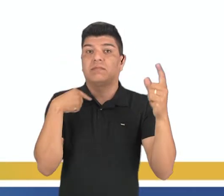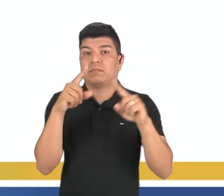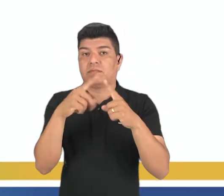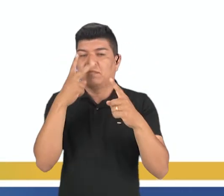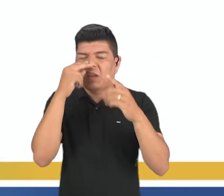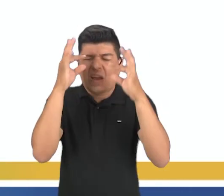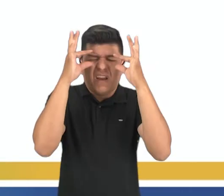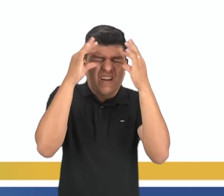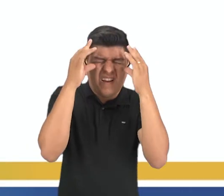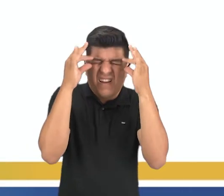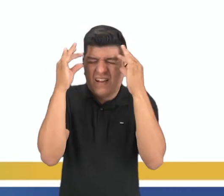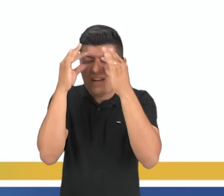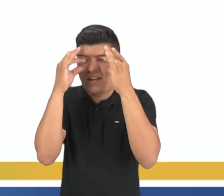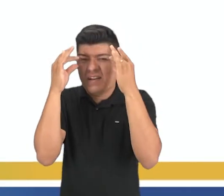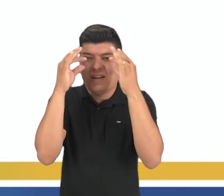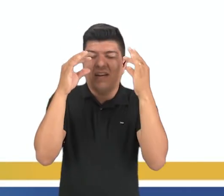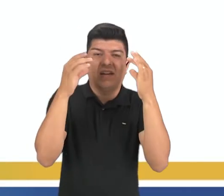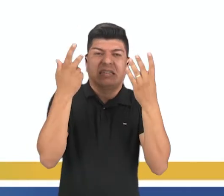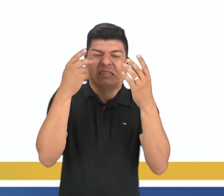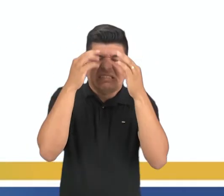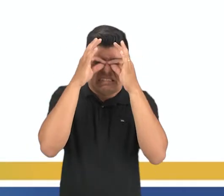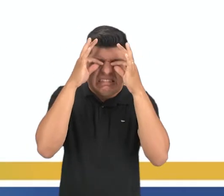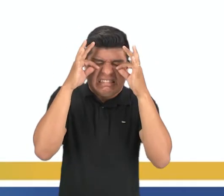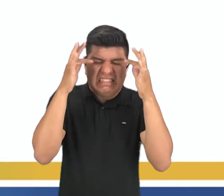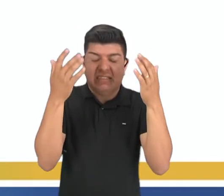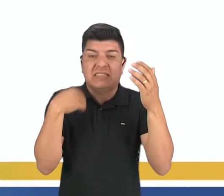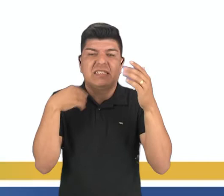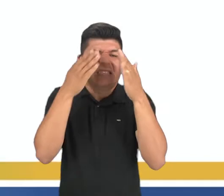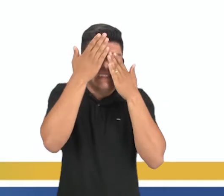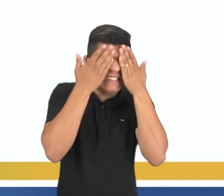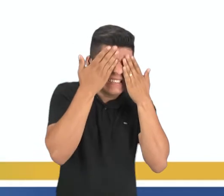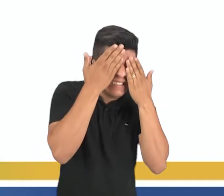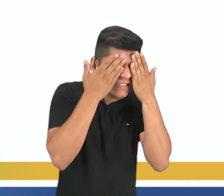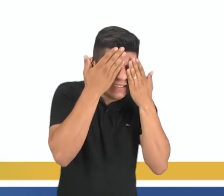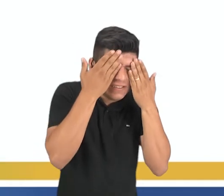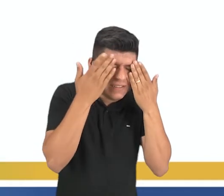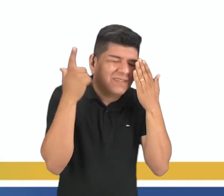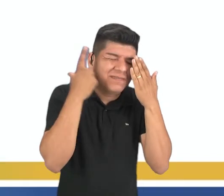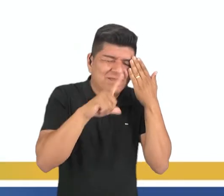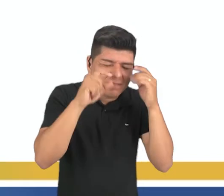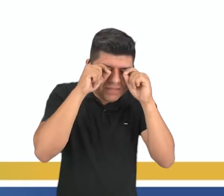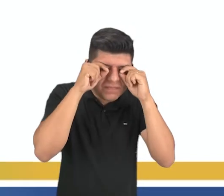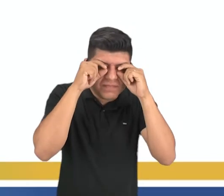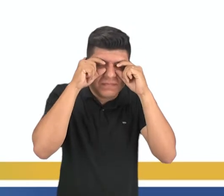estavam grudados pela remela. Depois de esfregá-los, consegui abrir.